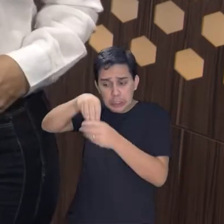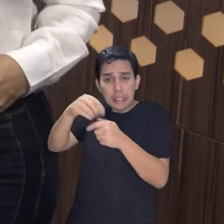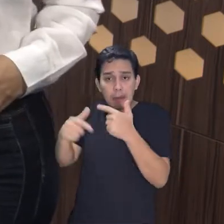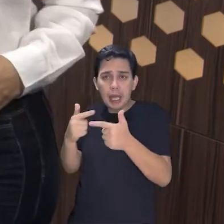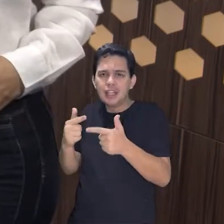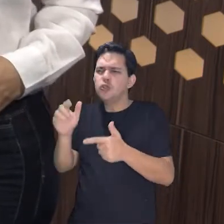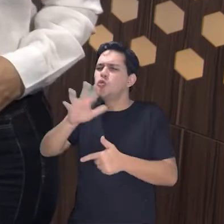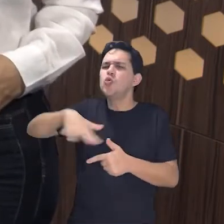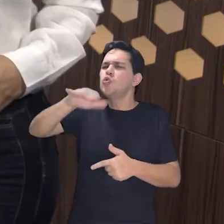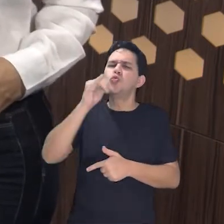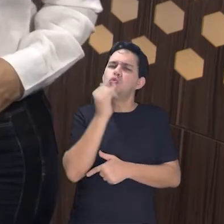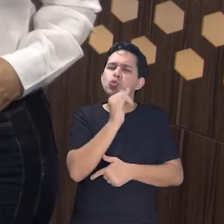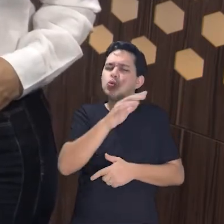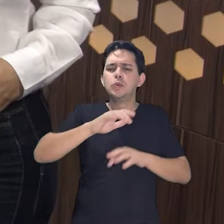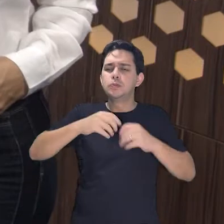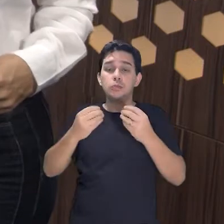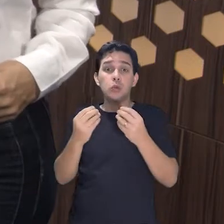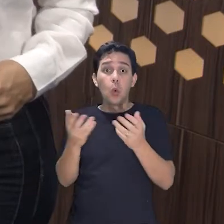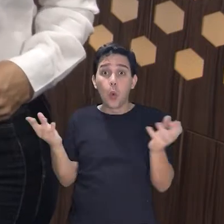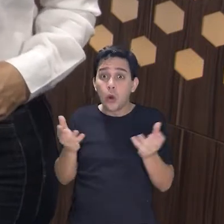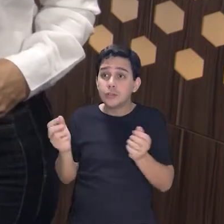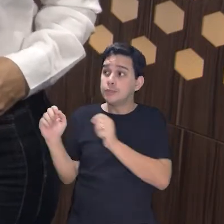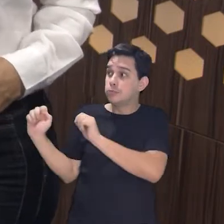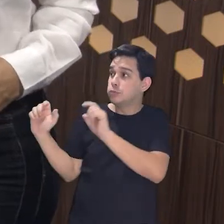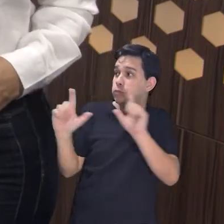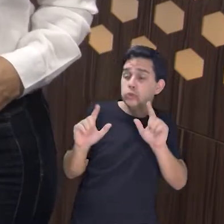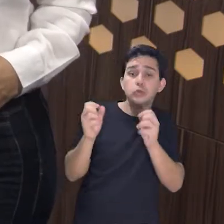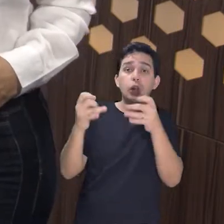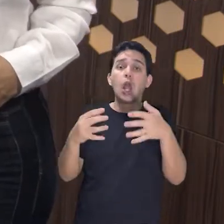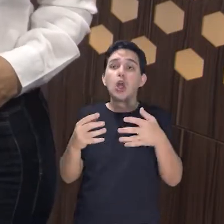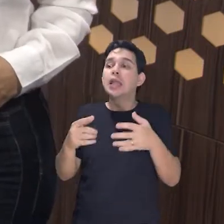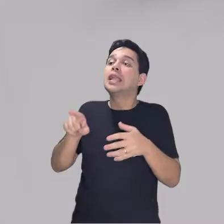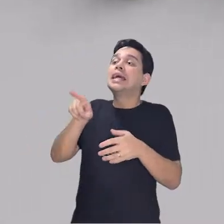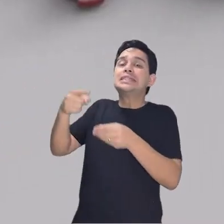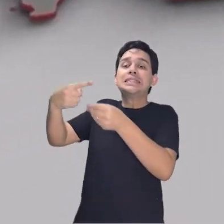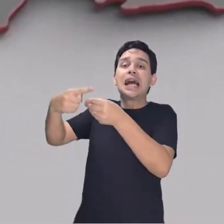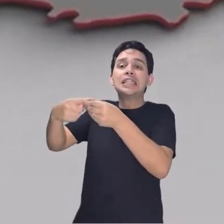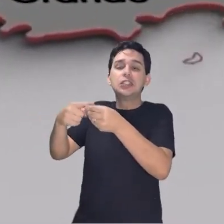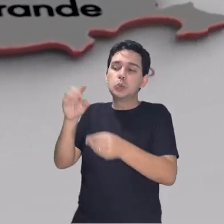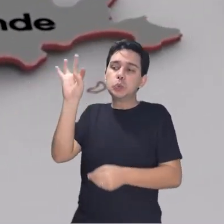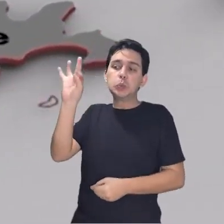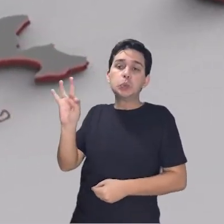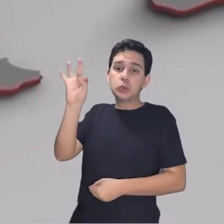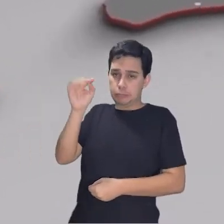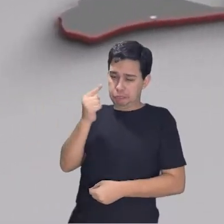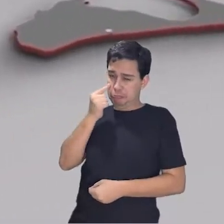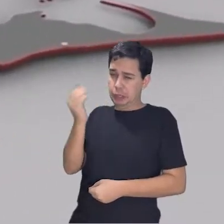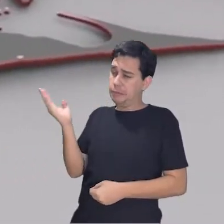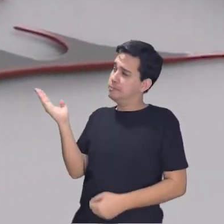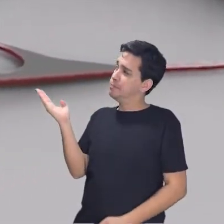fluminense. Hoje você vai acompanhar a atuação do órgão em Teresópolis.